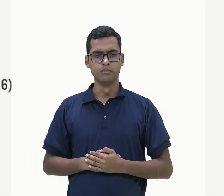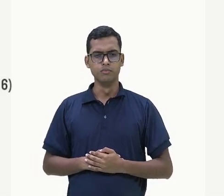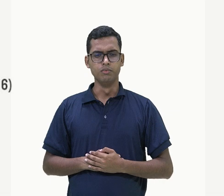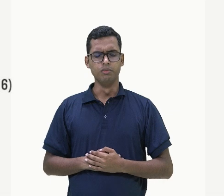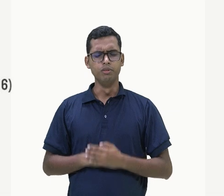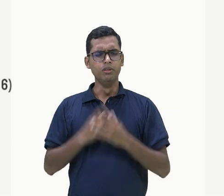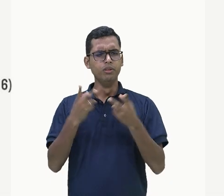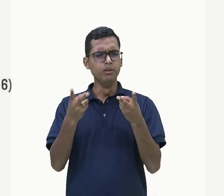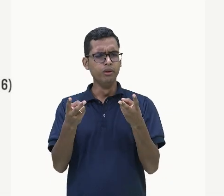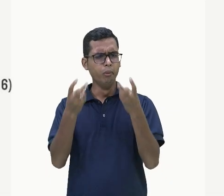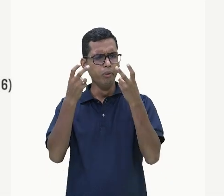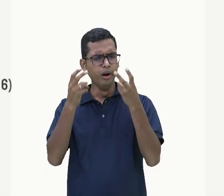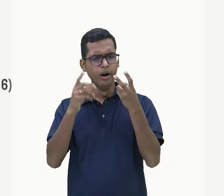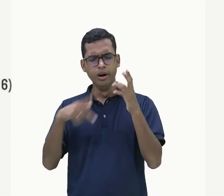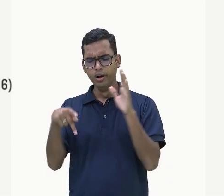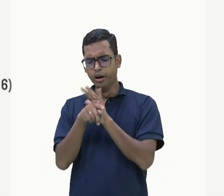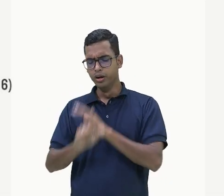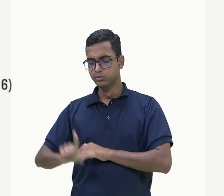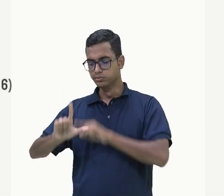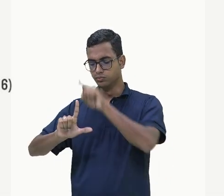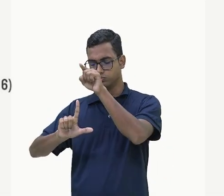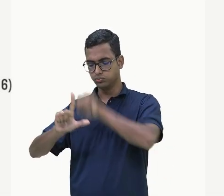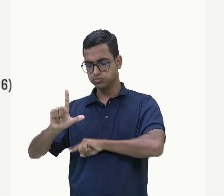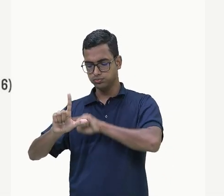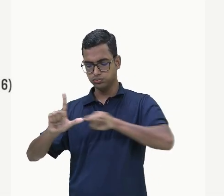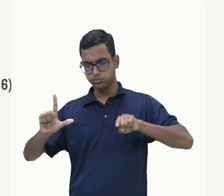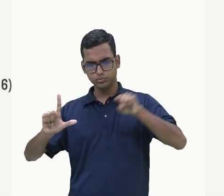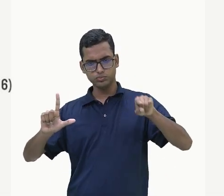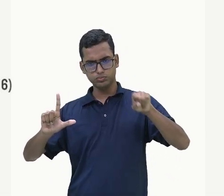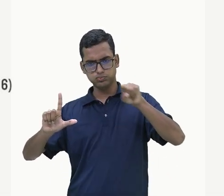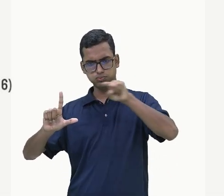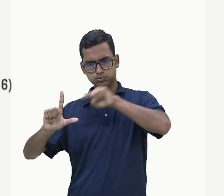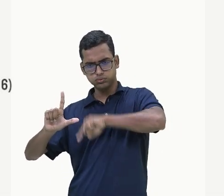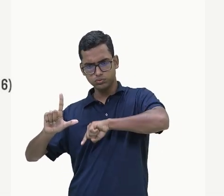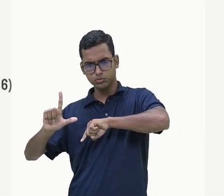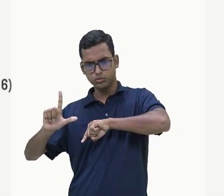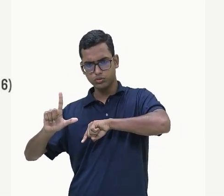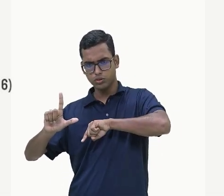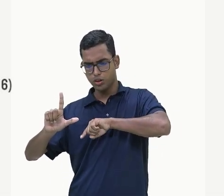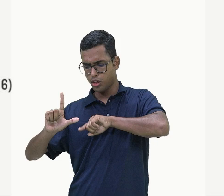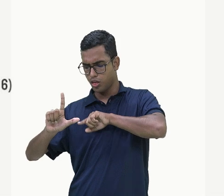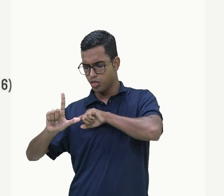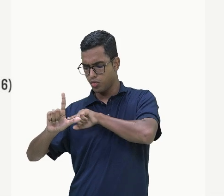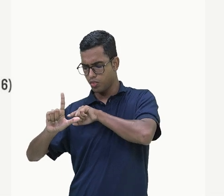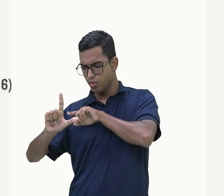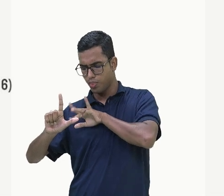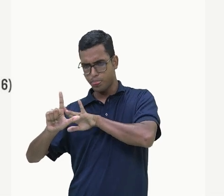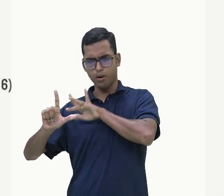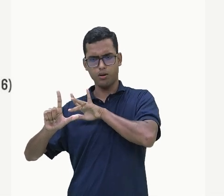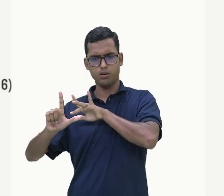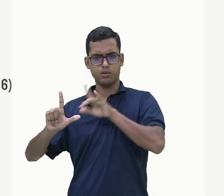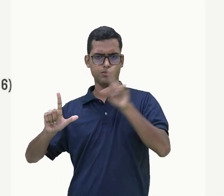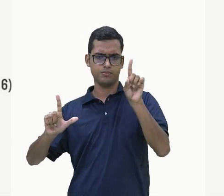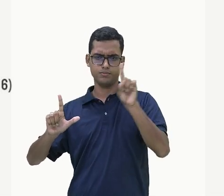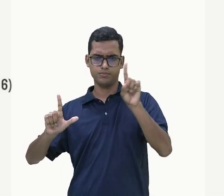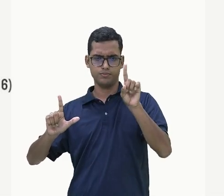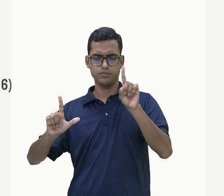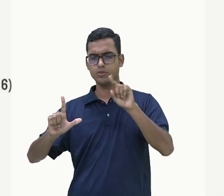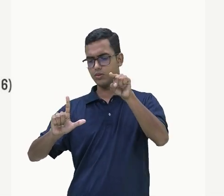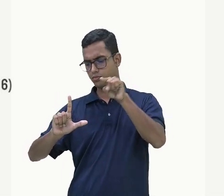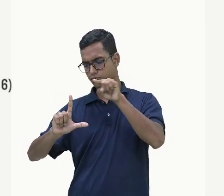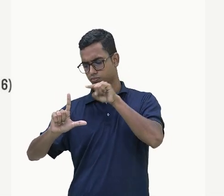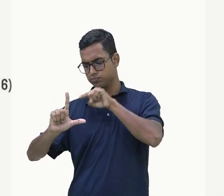vai encostar aqui no eixo y, por mais que ela se aproxime, por mais que menor seja esse valor